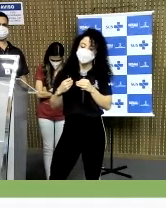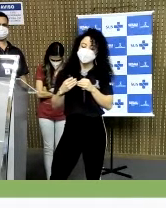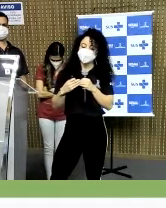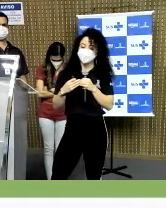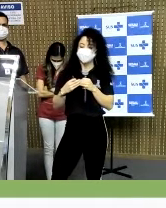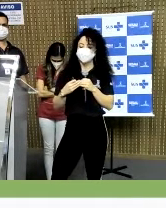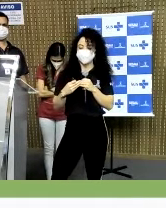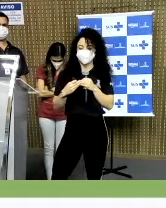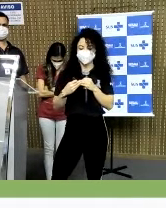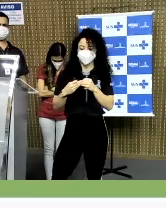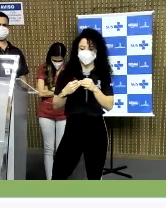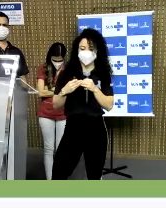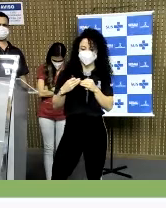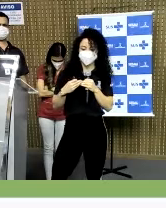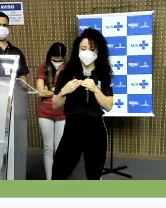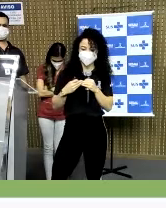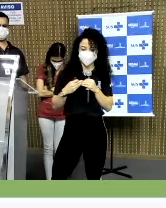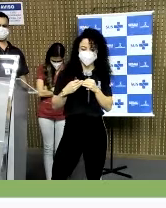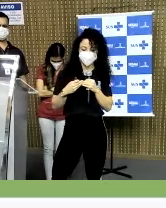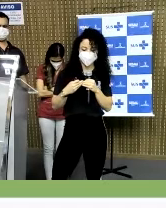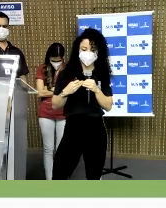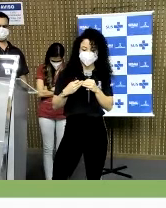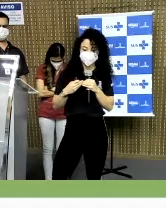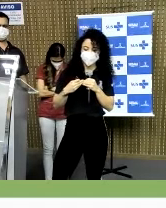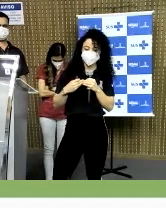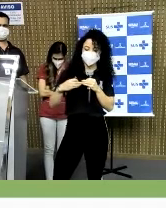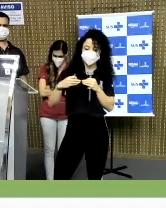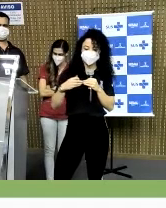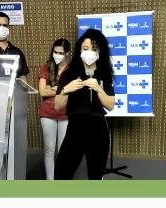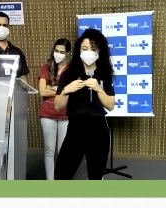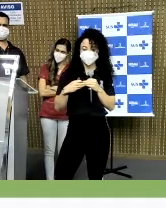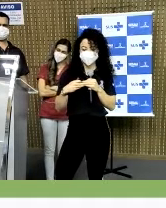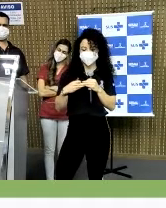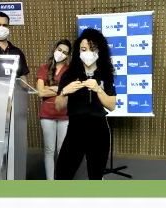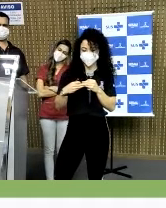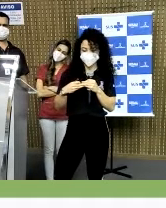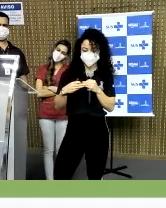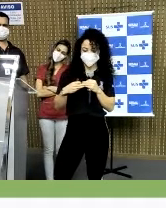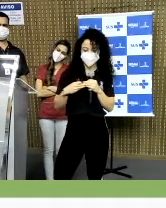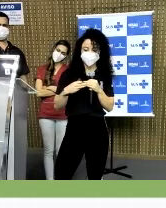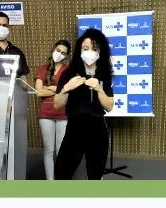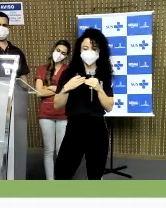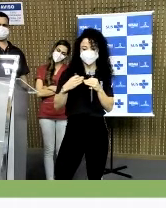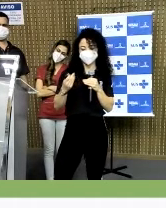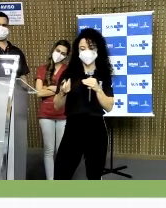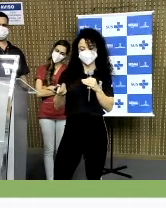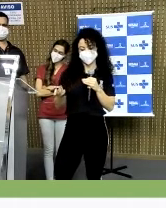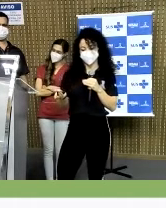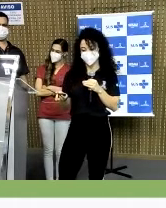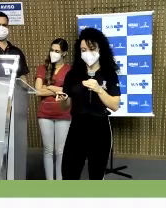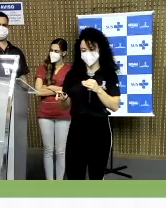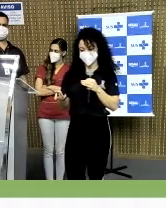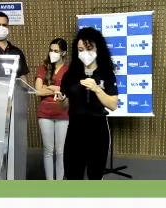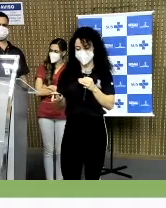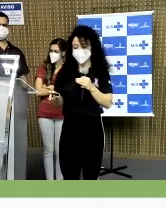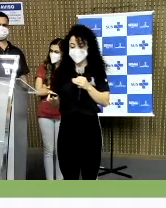atendimentos, e no primeiro semestre de 2021, 109%. Em relação à consulta do pré-natal do parceiro, temos uma população de